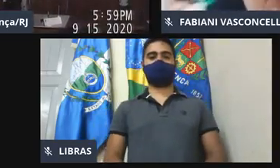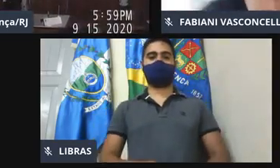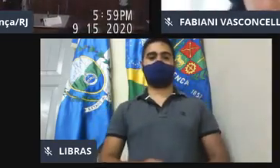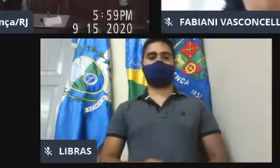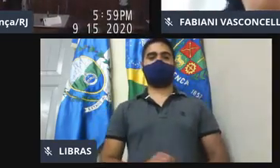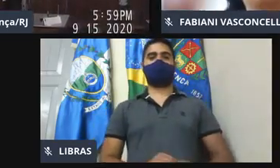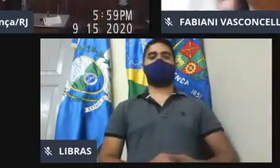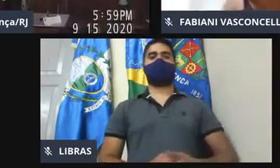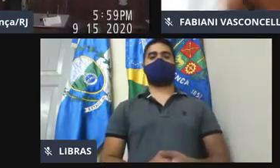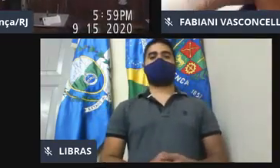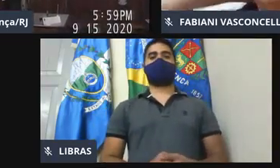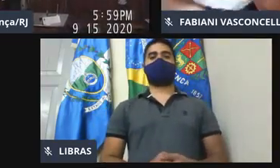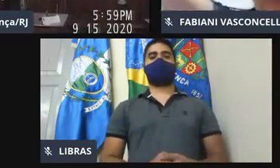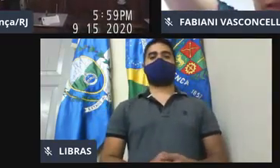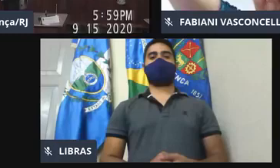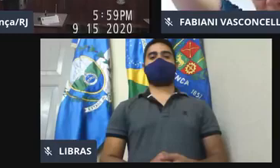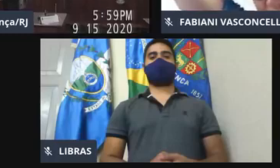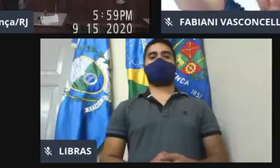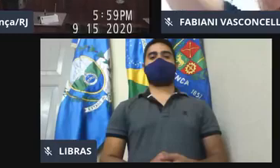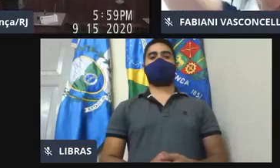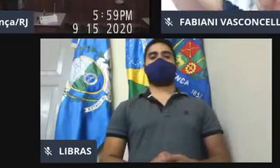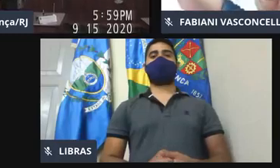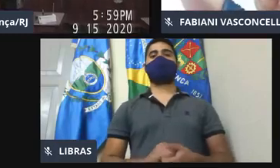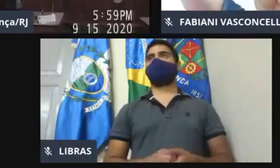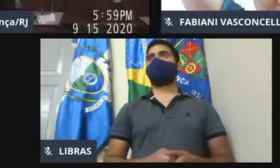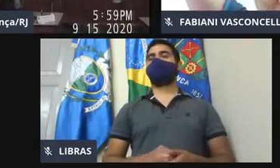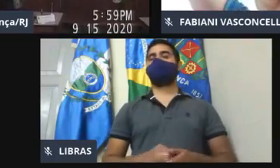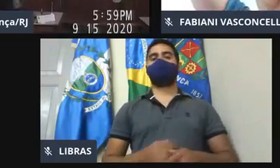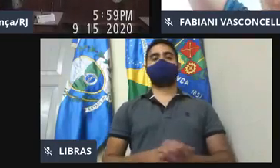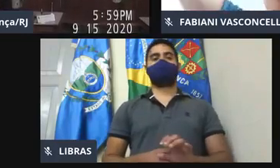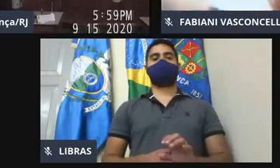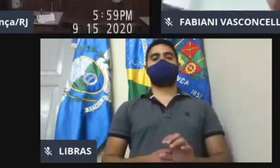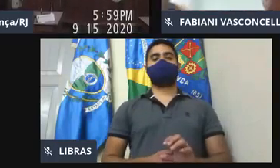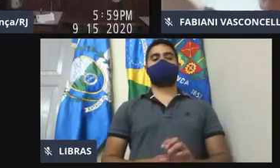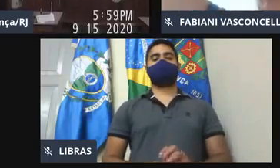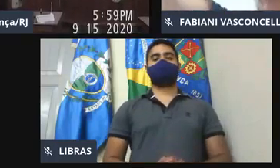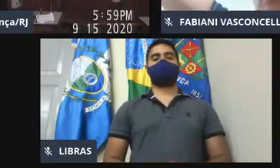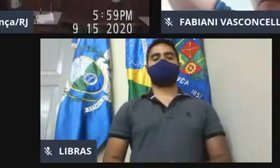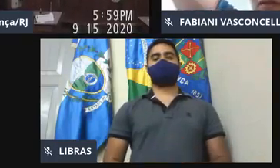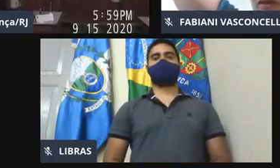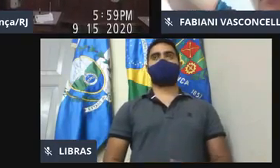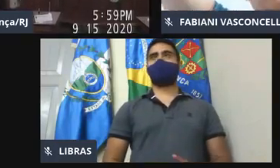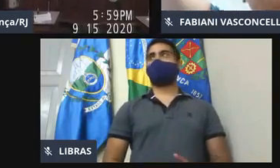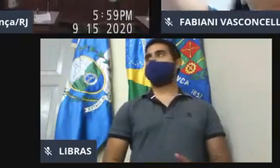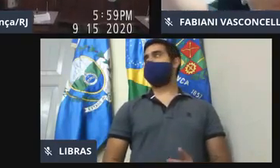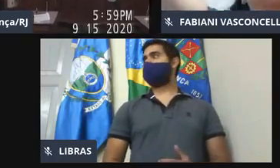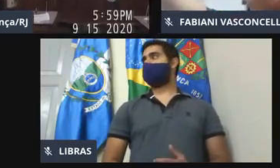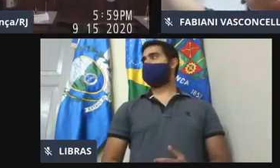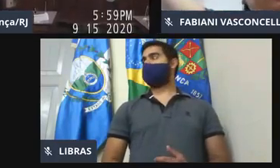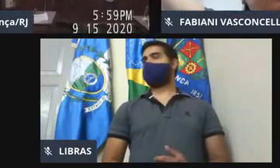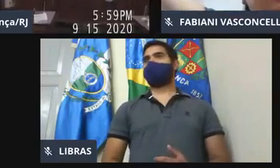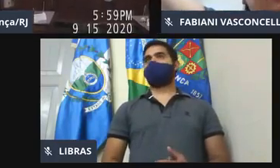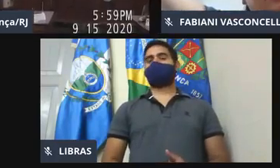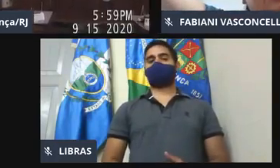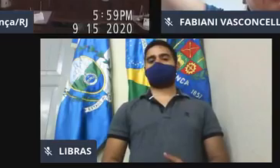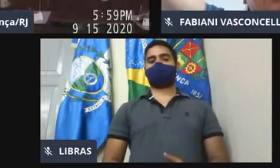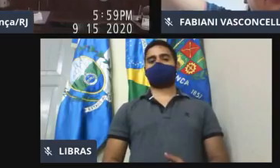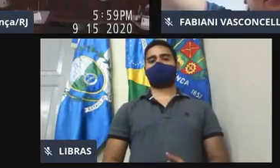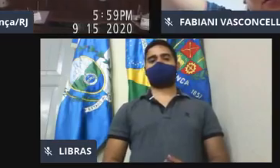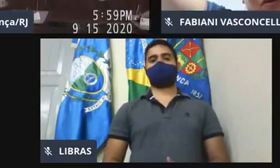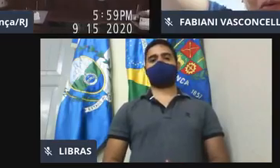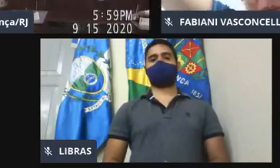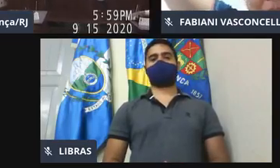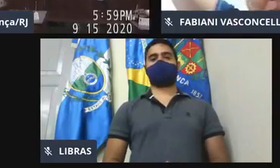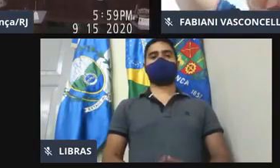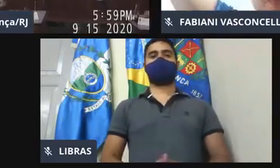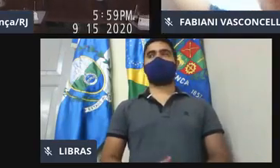Bar. Pedro Paulo Magalhães Graça. Rafael de Oliveira Tavares. Saulo de Tarso Pereira